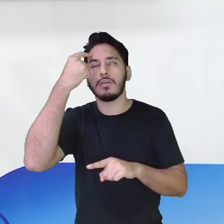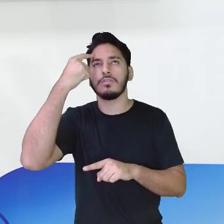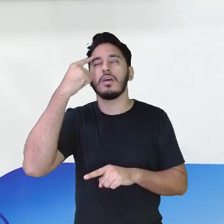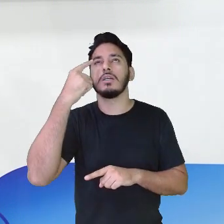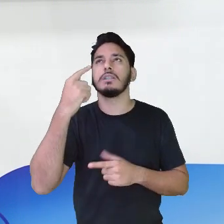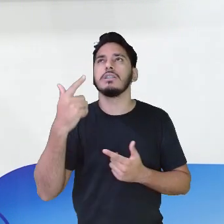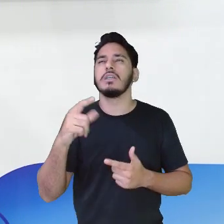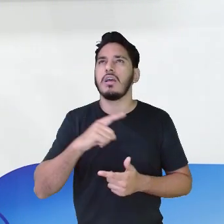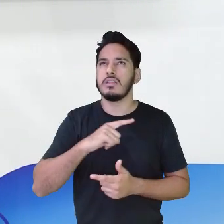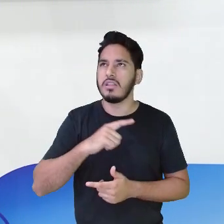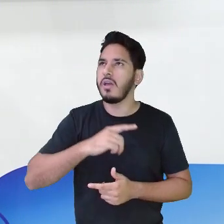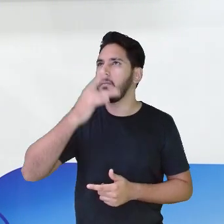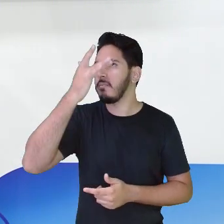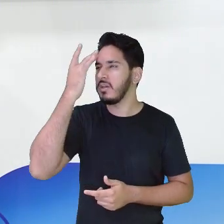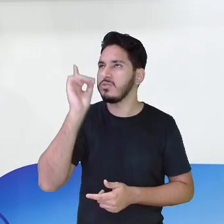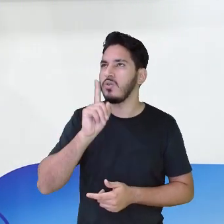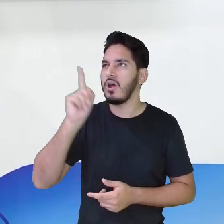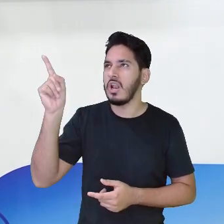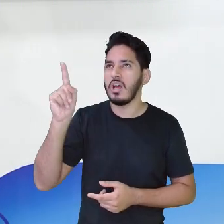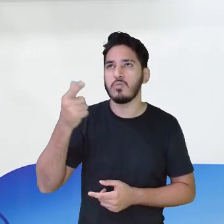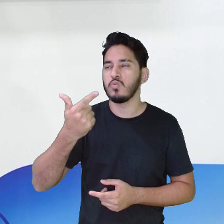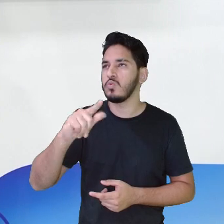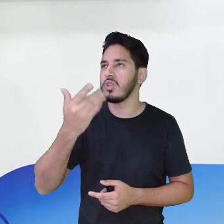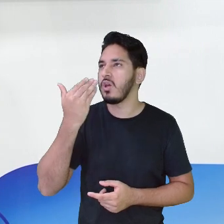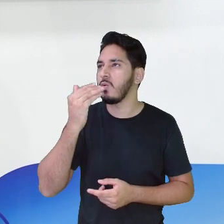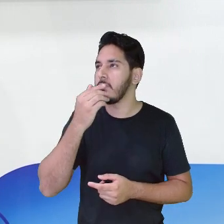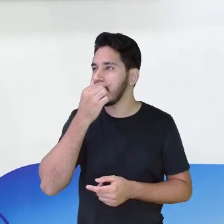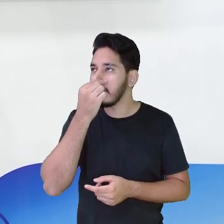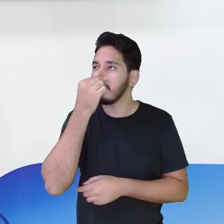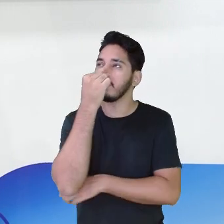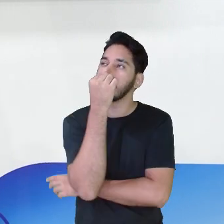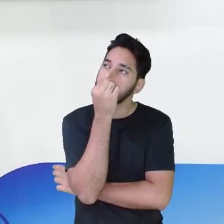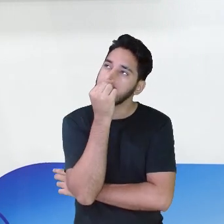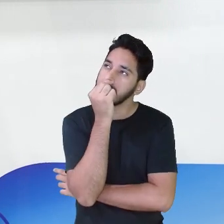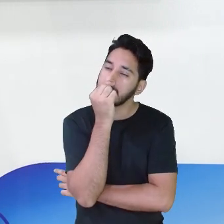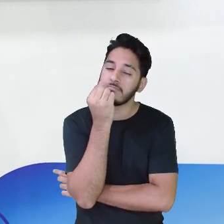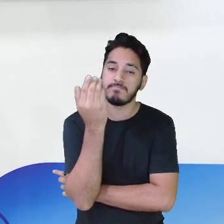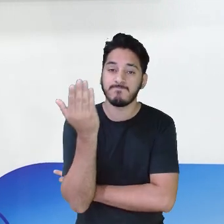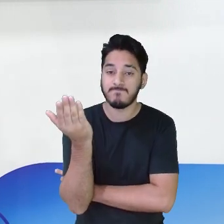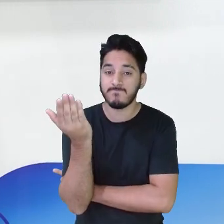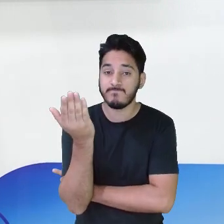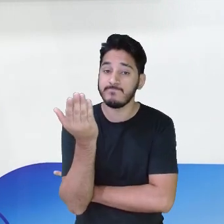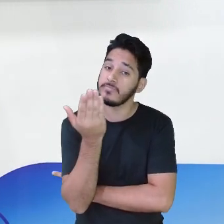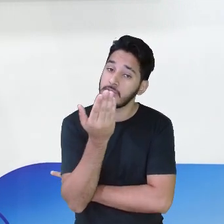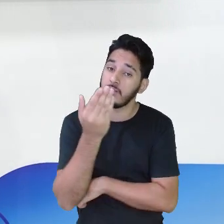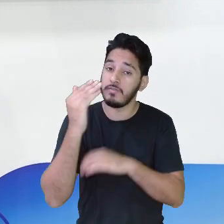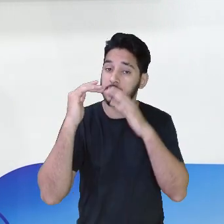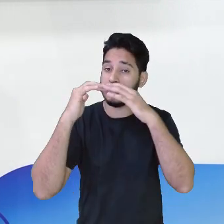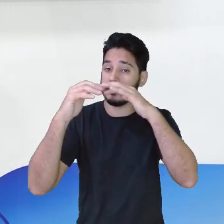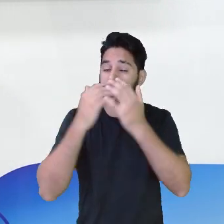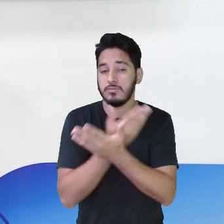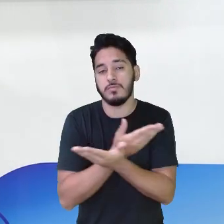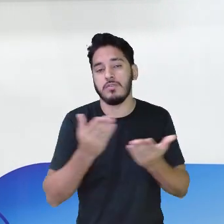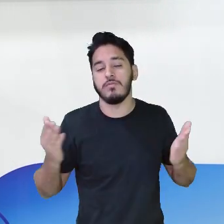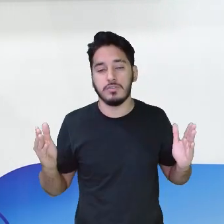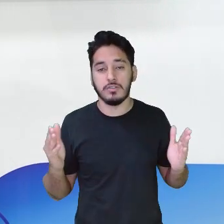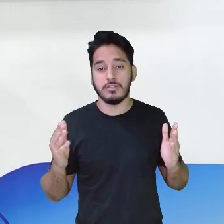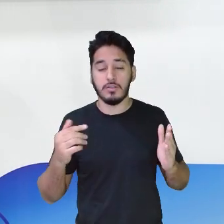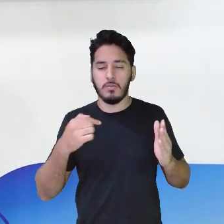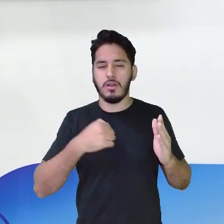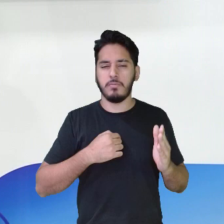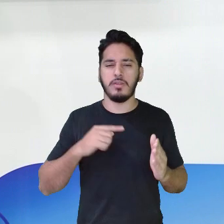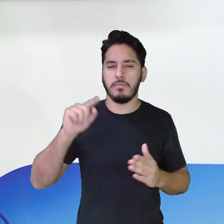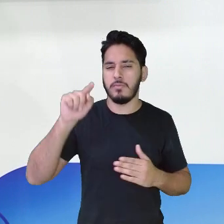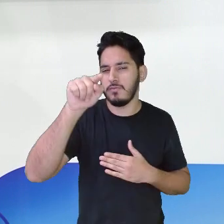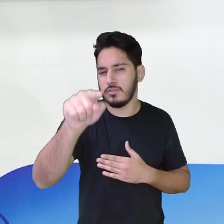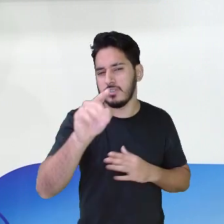assim, tem gente que não tem um pão para comer de manhã. Entendeu? Então, fica essa reflexão para a gente, para mim, para